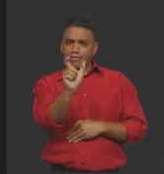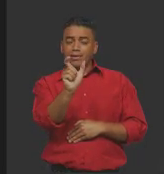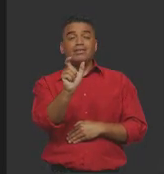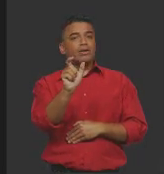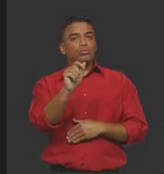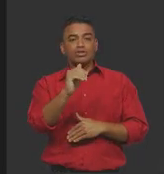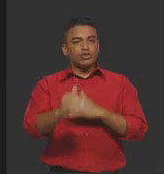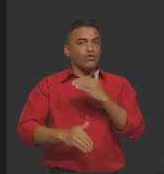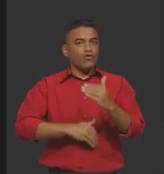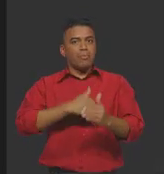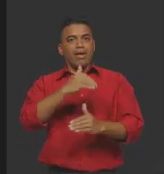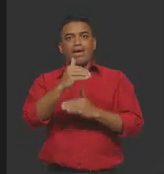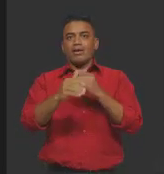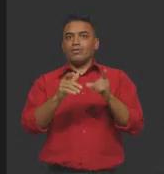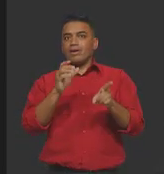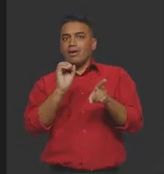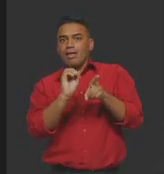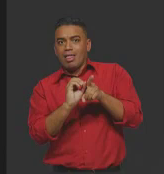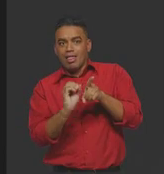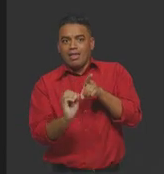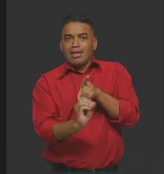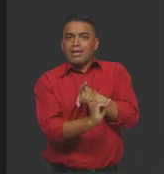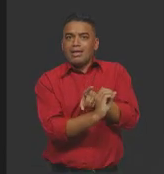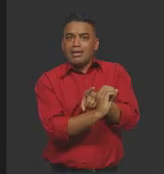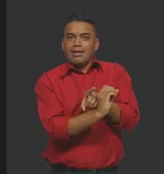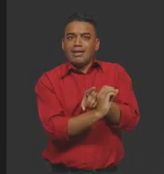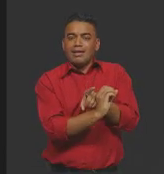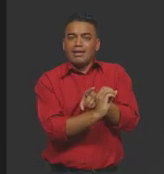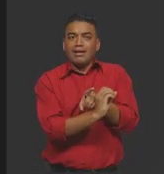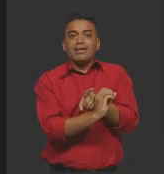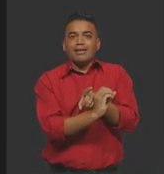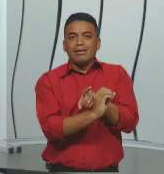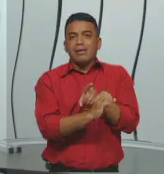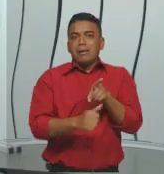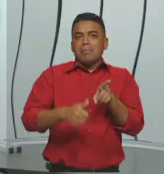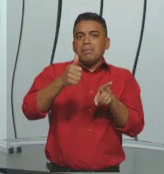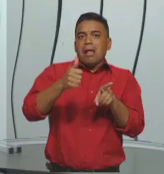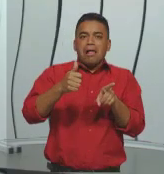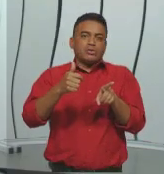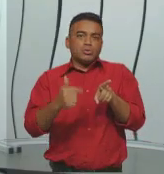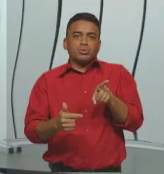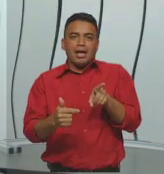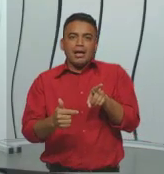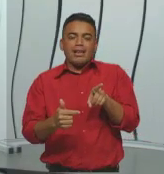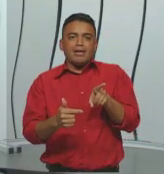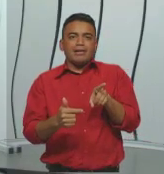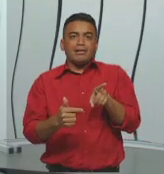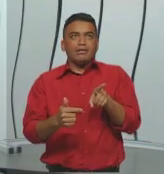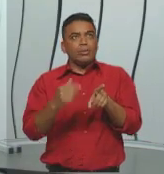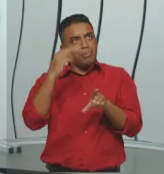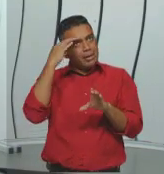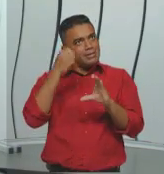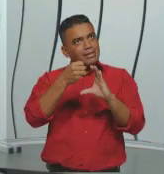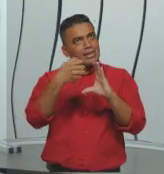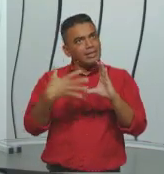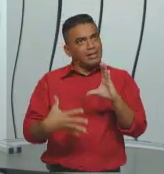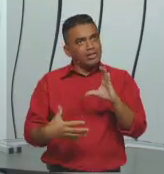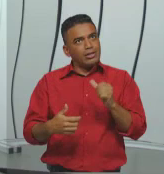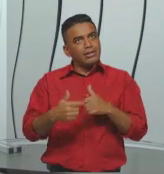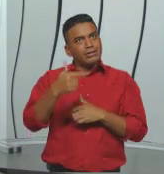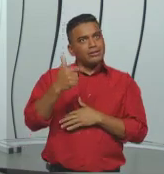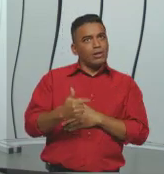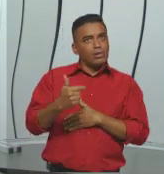masculino e das características sexuais secundárias. Mais uma vez, quando eu penso em características sexuais secundárias, eu